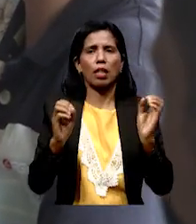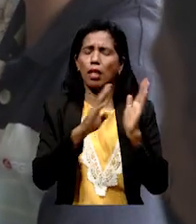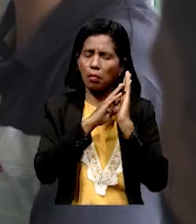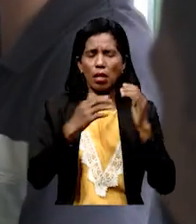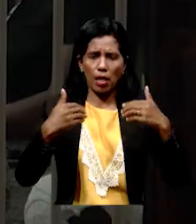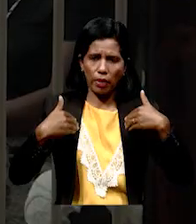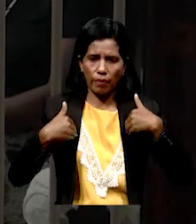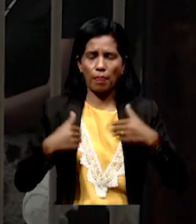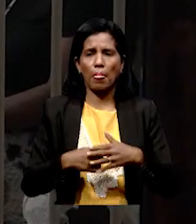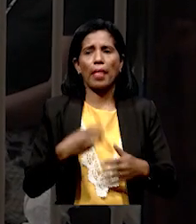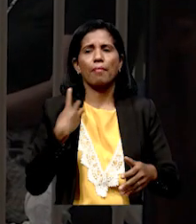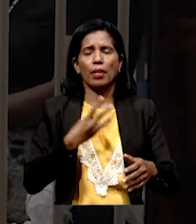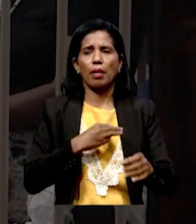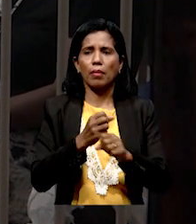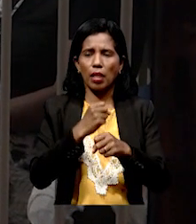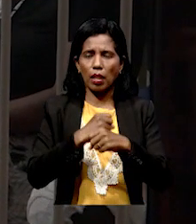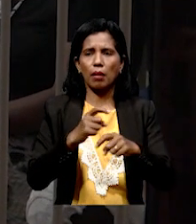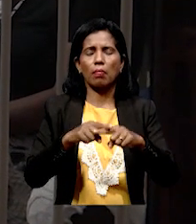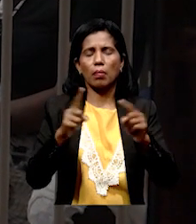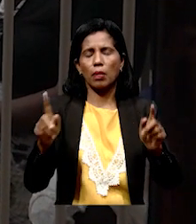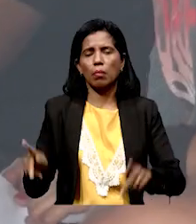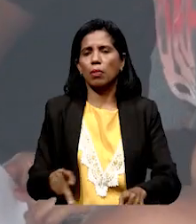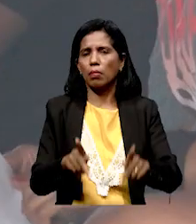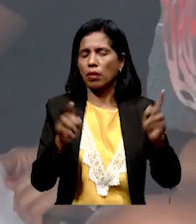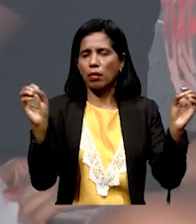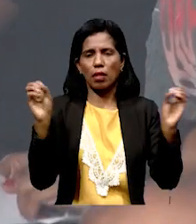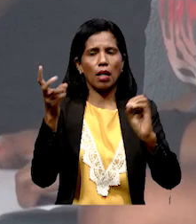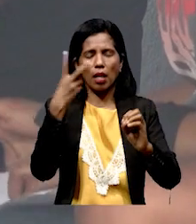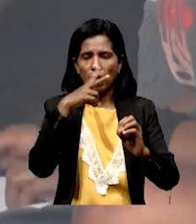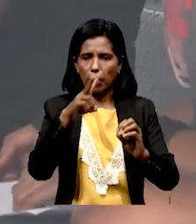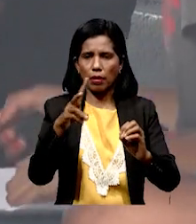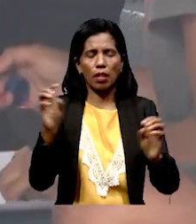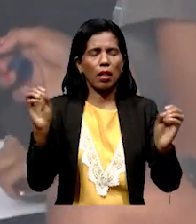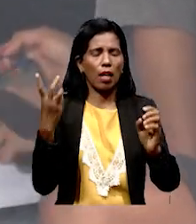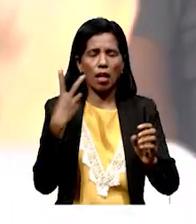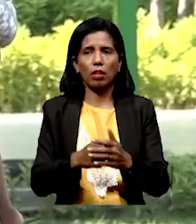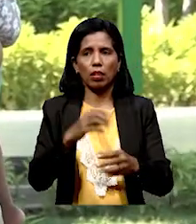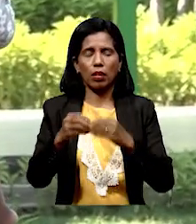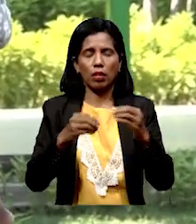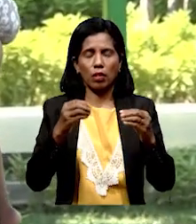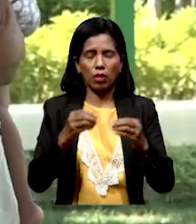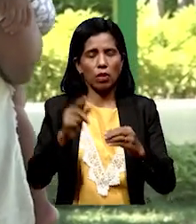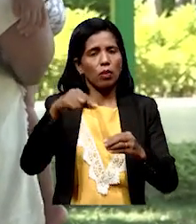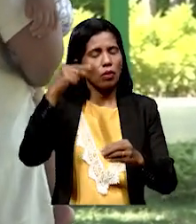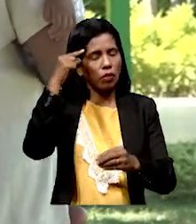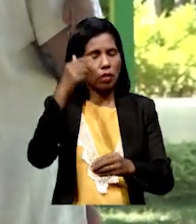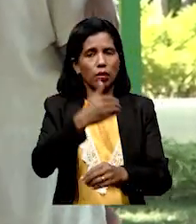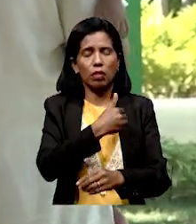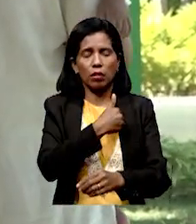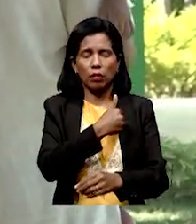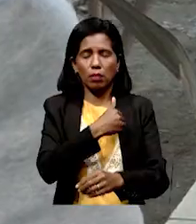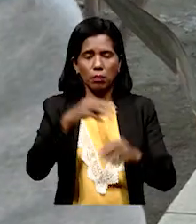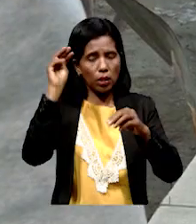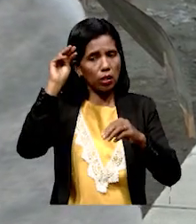central Formosa, onde responde a lamentação público, nebe questiona katak durante ne governo liu Ministério da